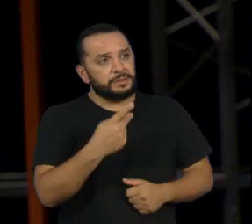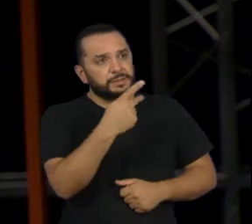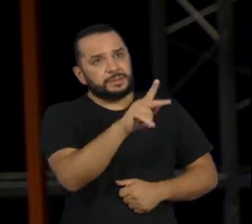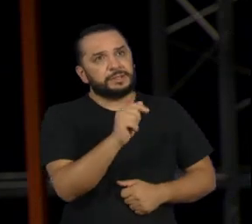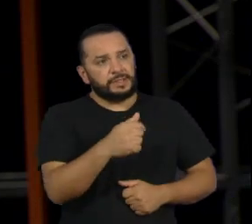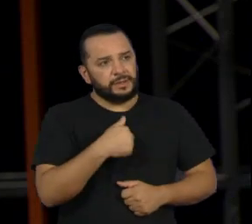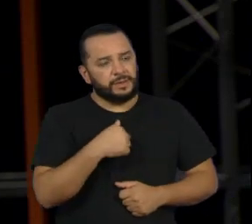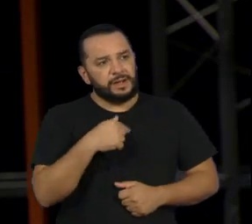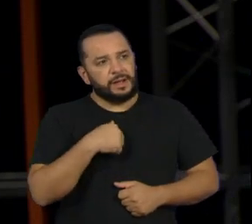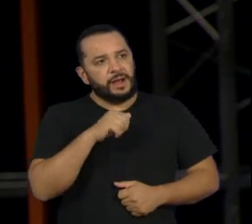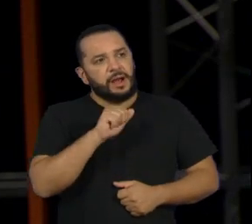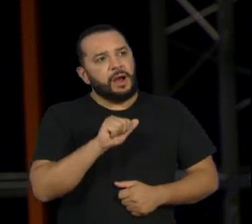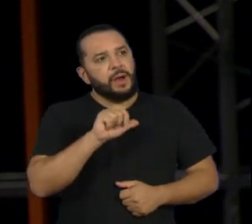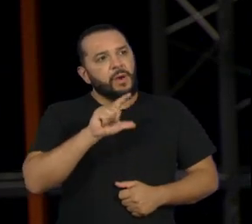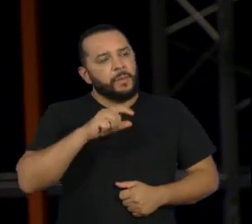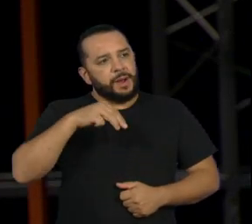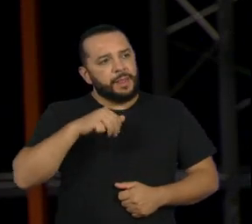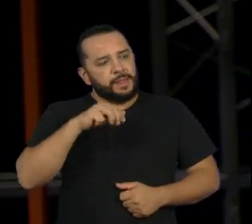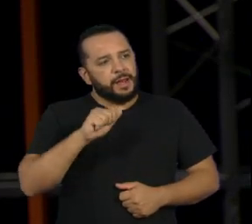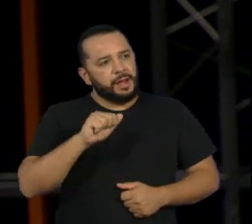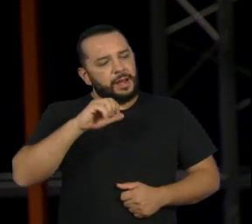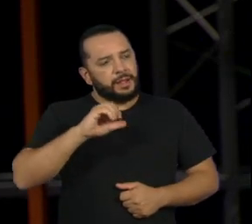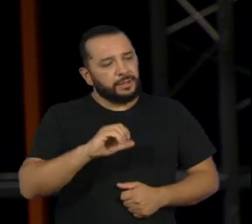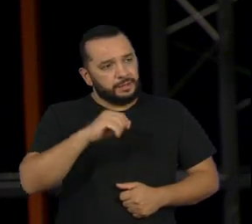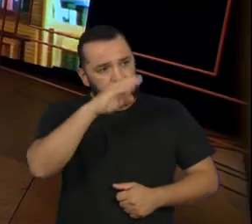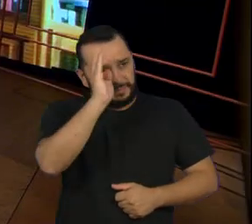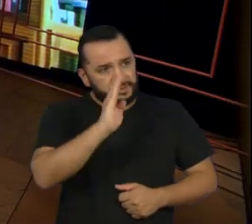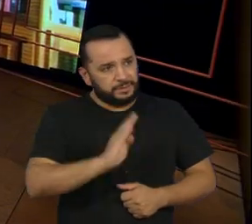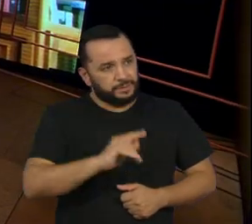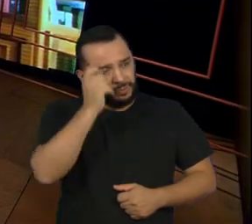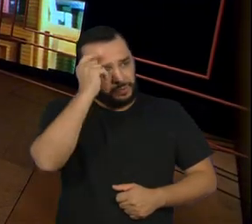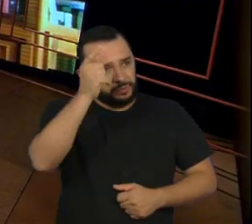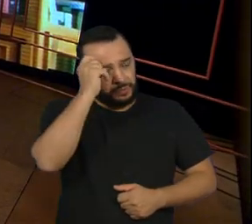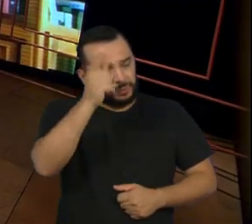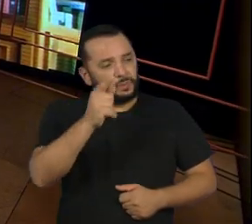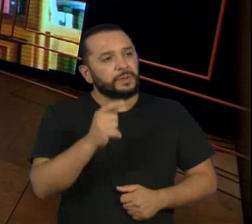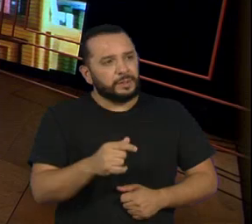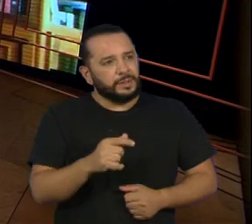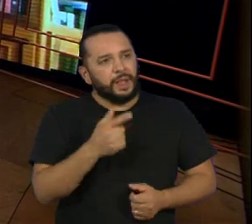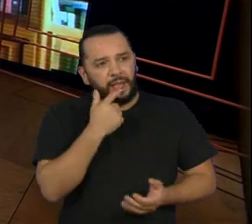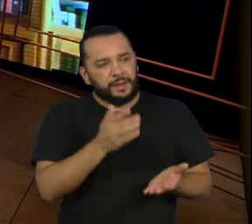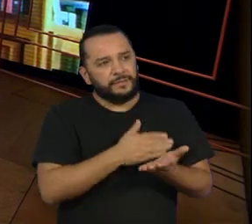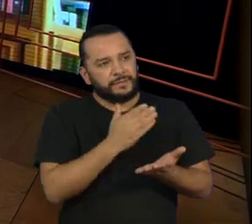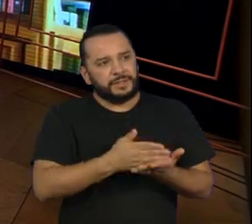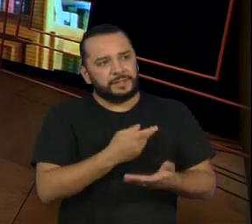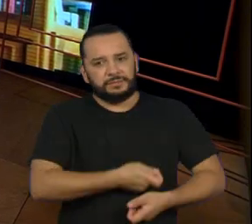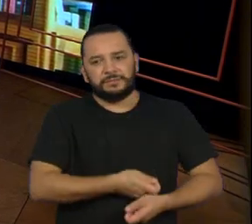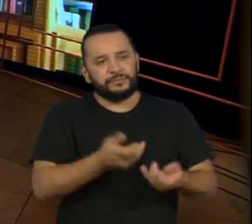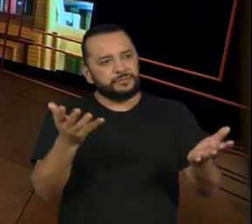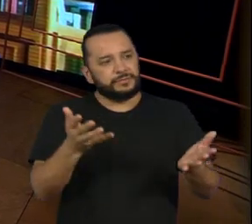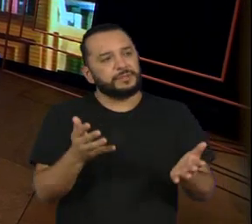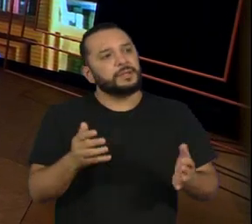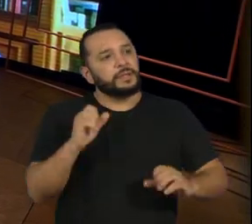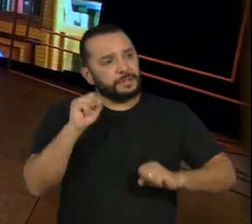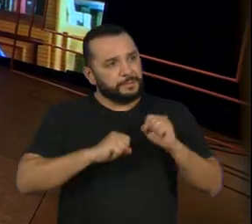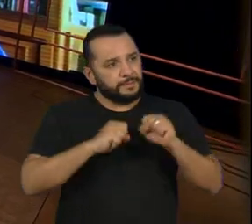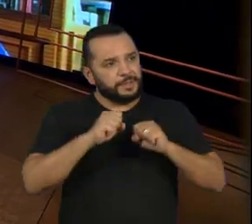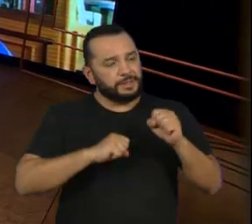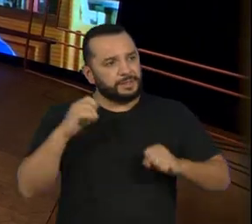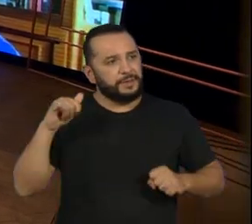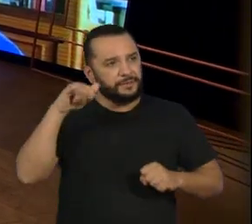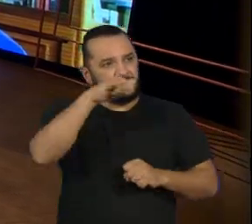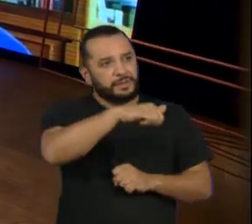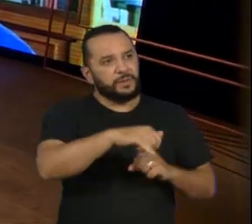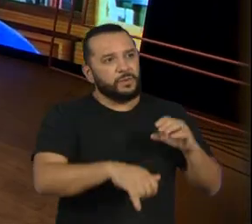editorial seu foi o Almanaque Brasil de Cultura Popular, né? Essa famosa revista distribuída aí por uma companhia aérea que até